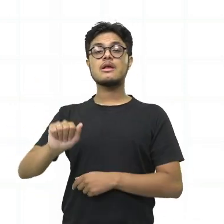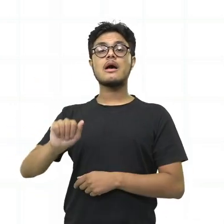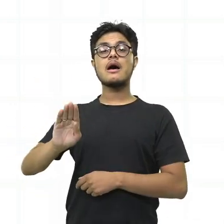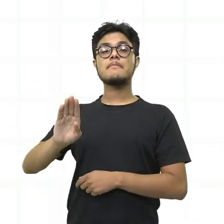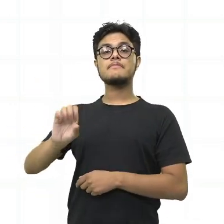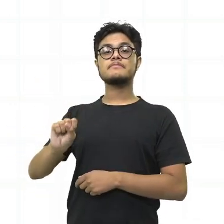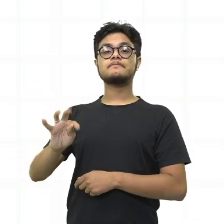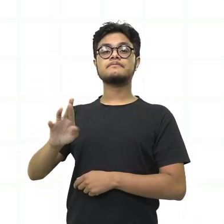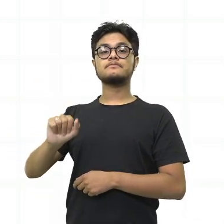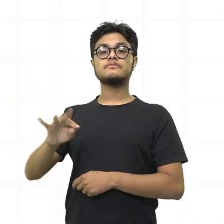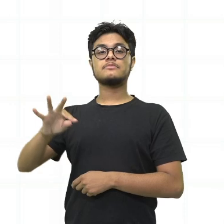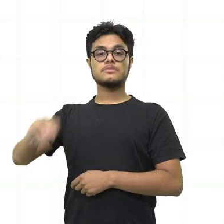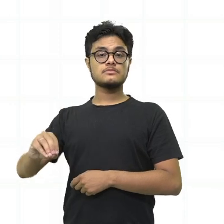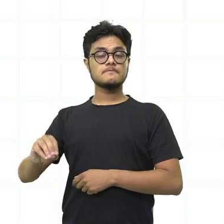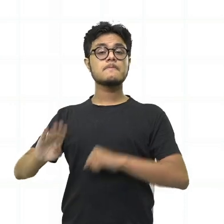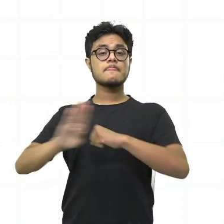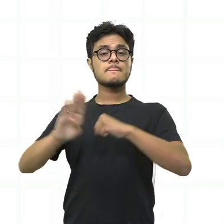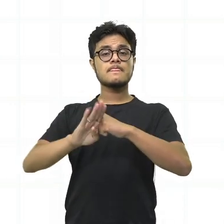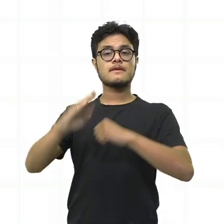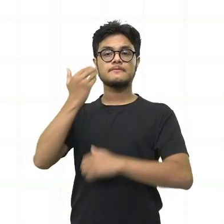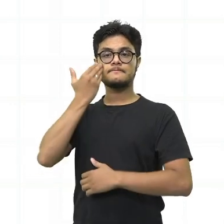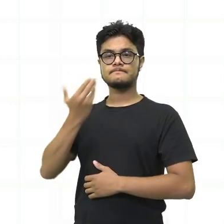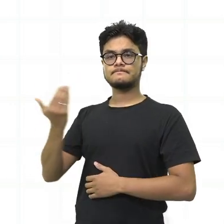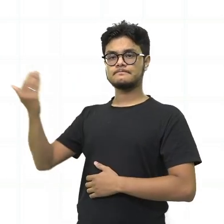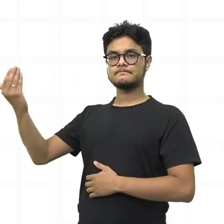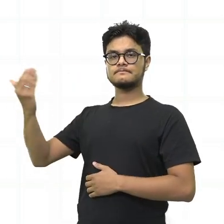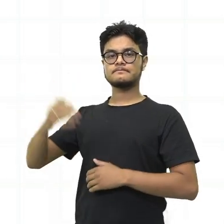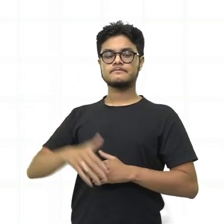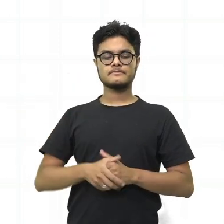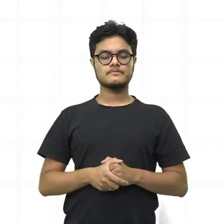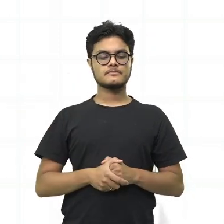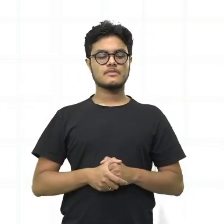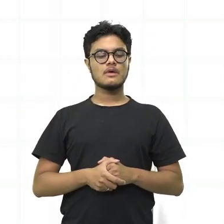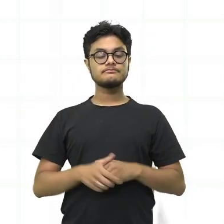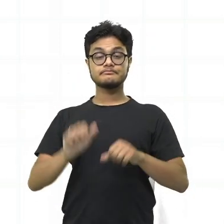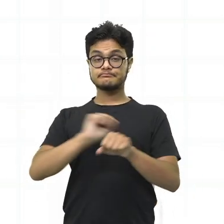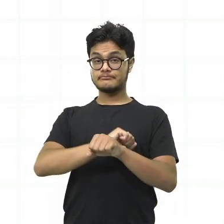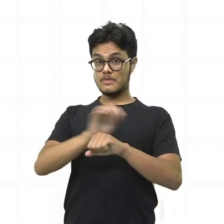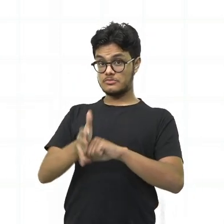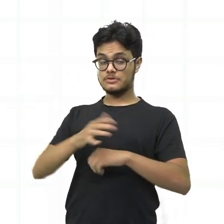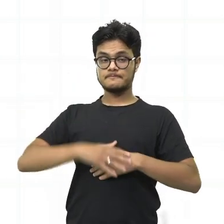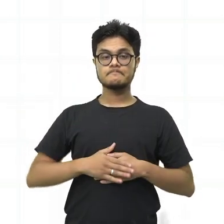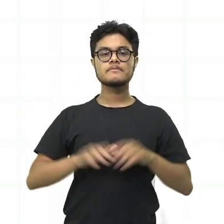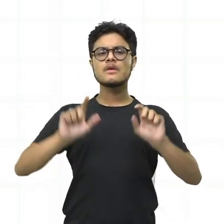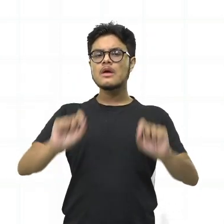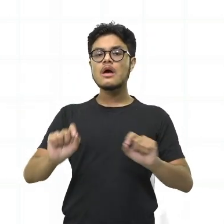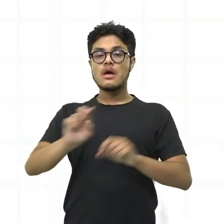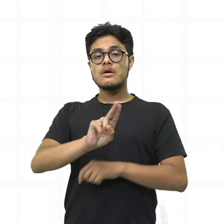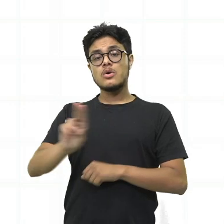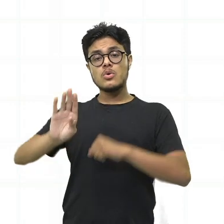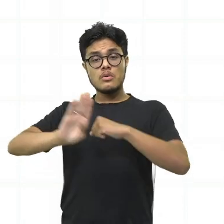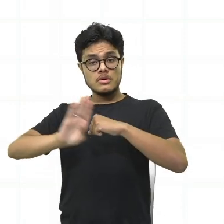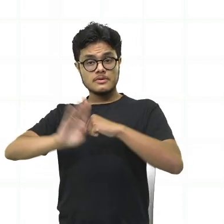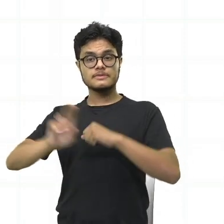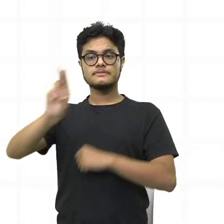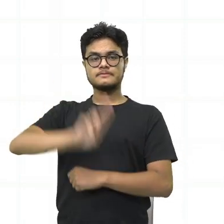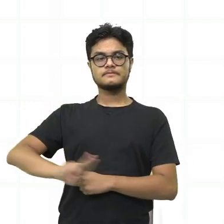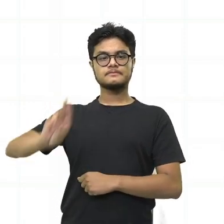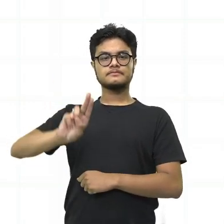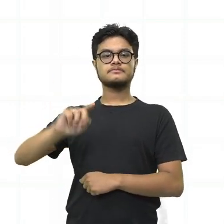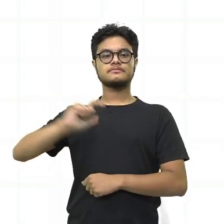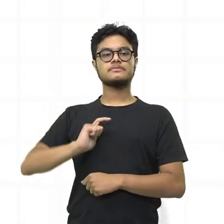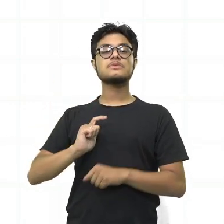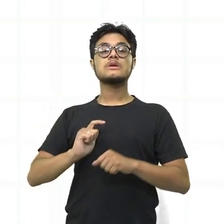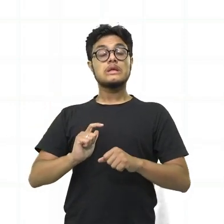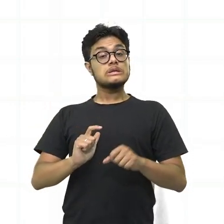o substantivo abstrato, que é o que nós vamos ver agora. Né? O substantivo abstrato é o nome que se dá ao